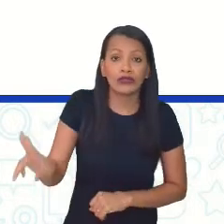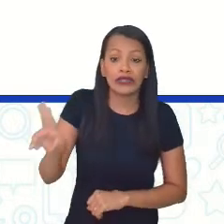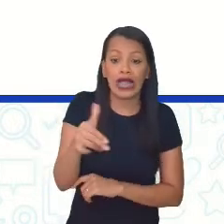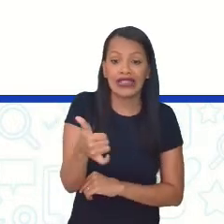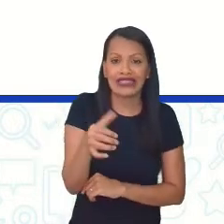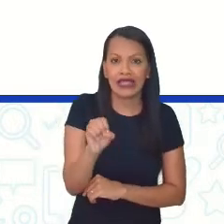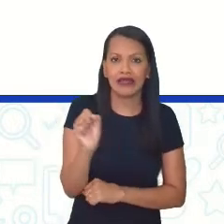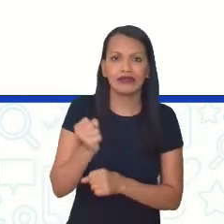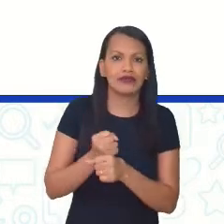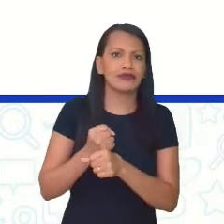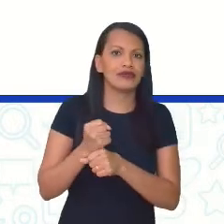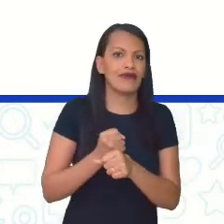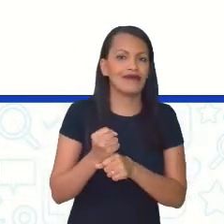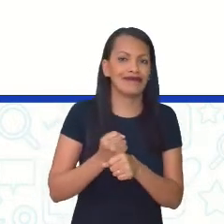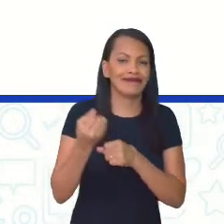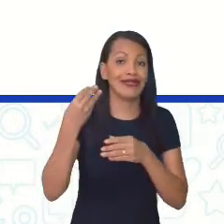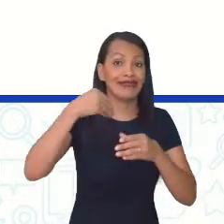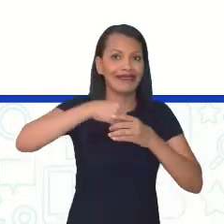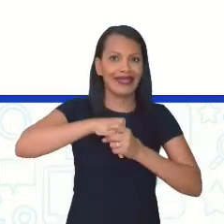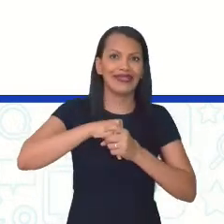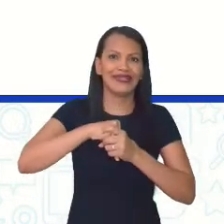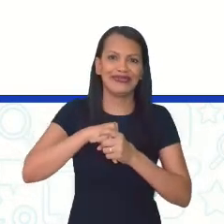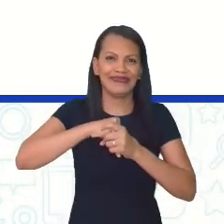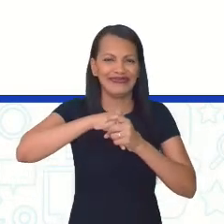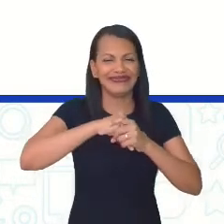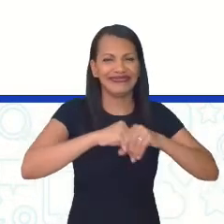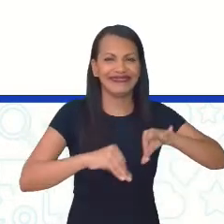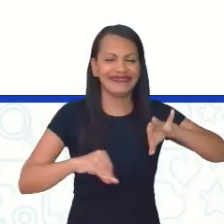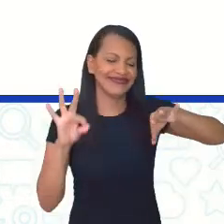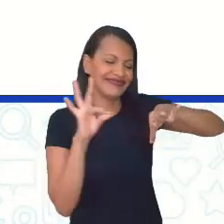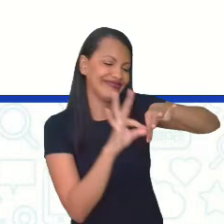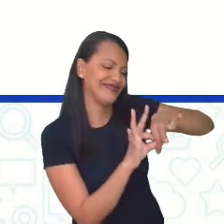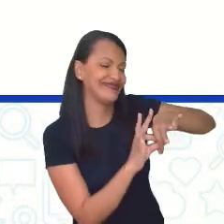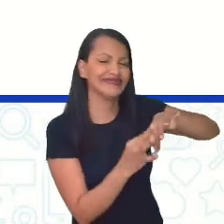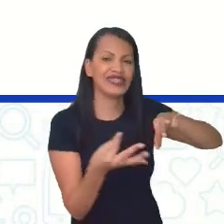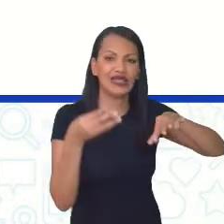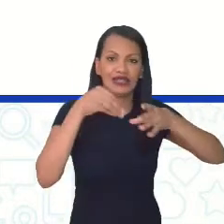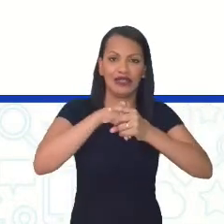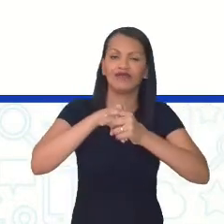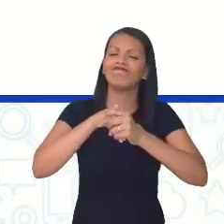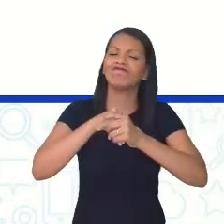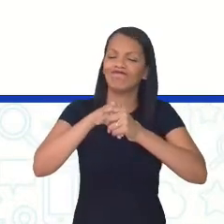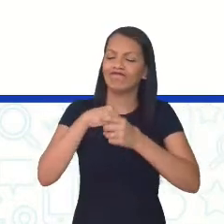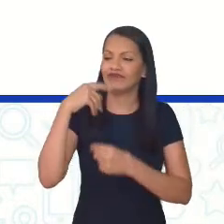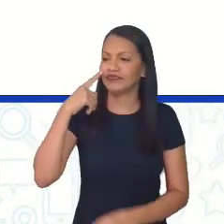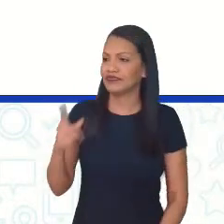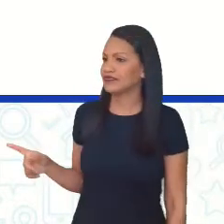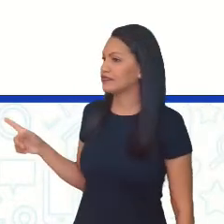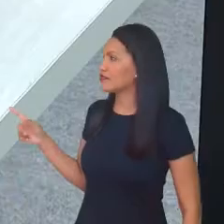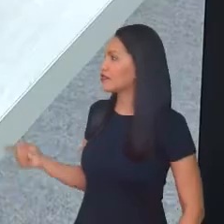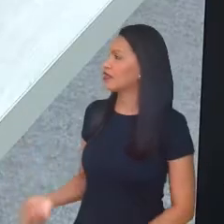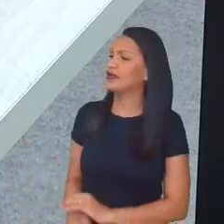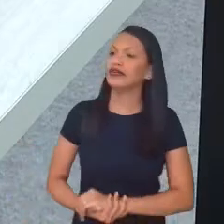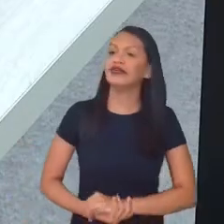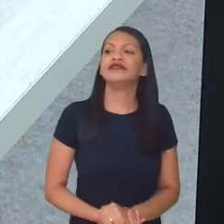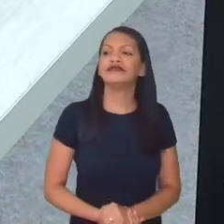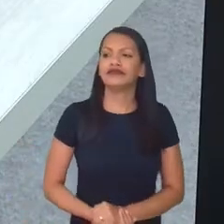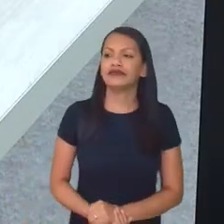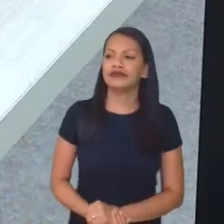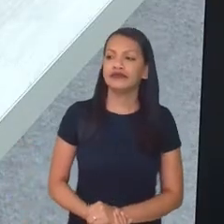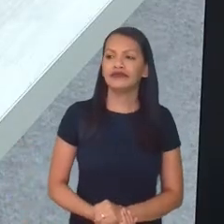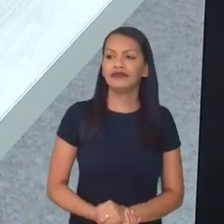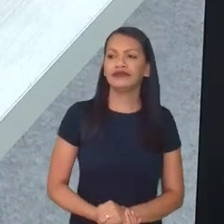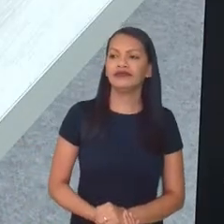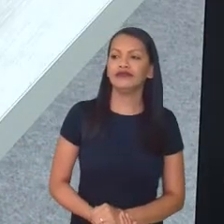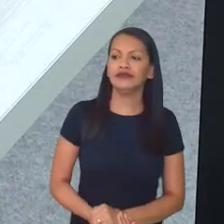sua eficácia. Então tá aqui na mesa para vocês verem. O DIU de cobre, ele é inserido, não é? Ele é